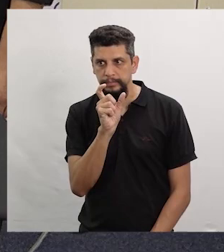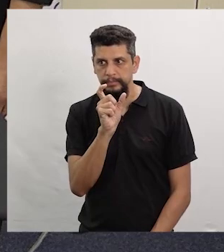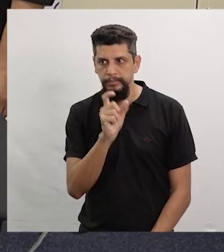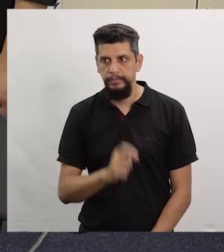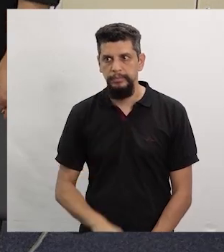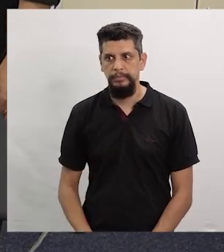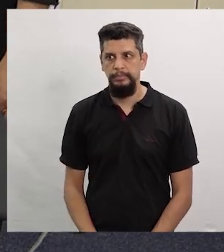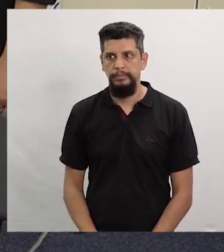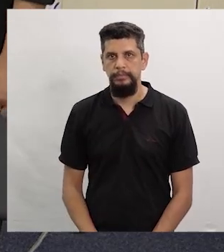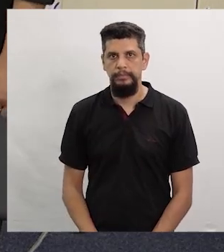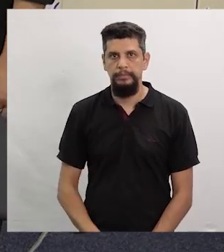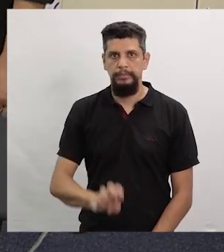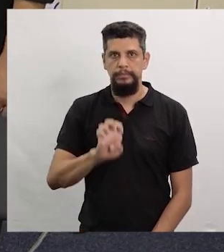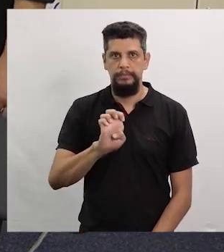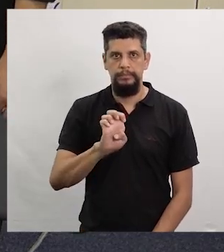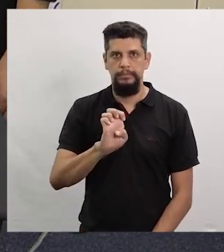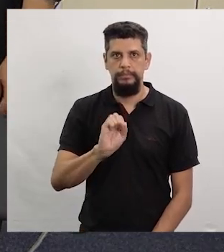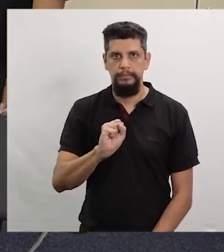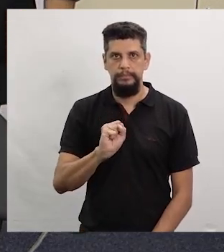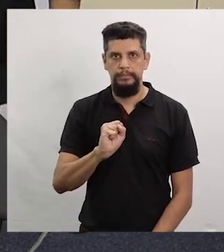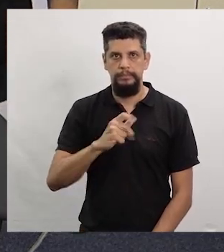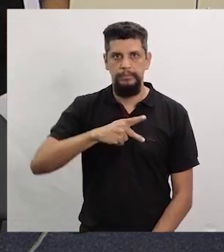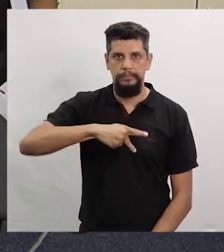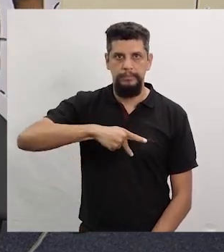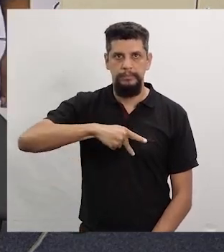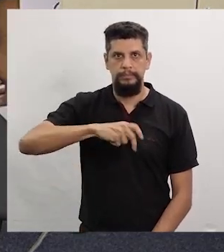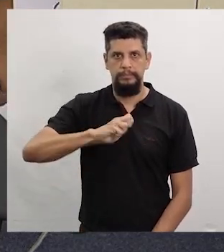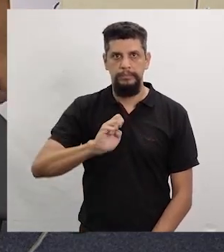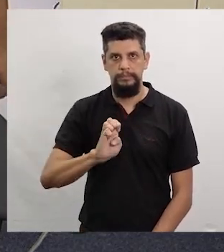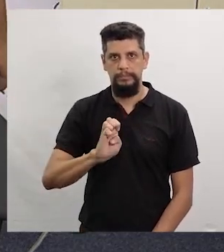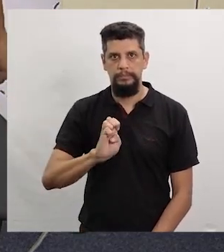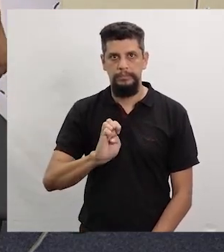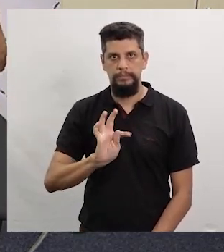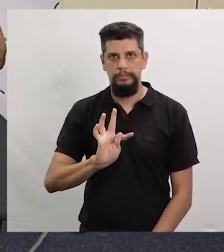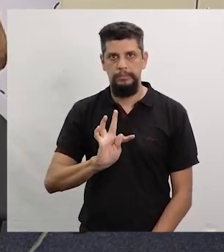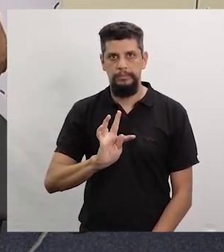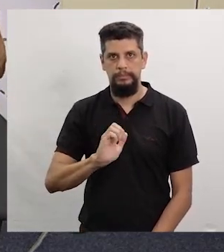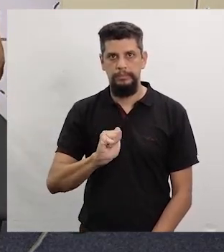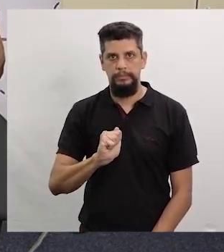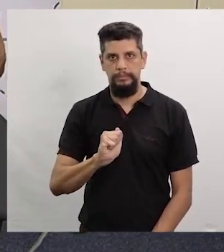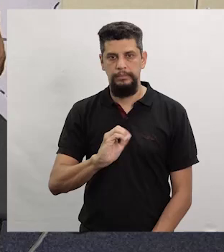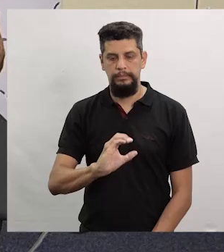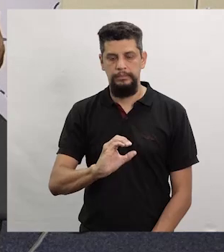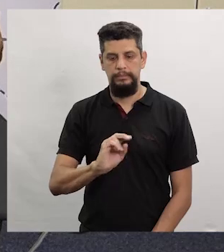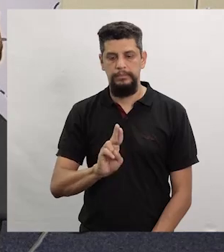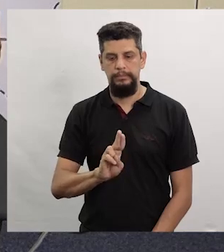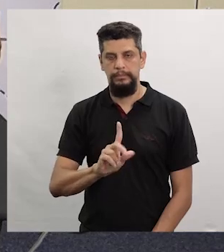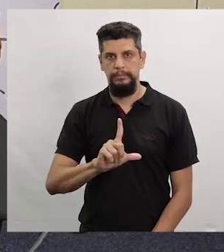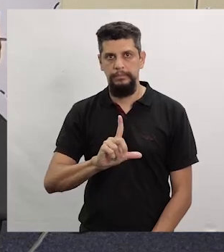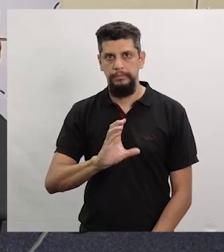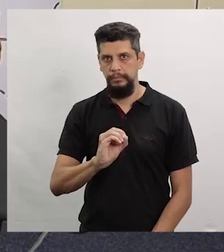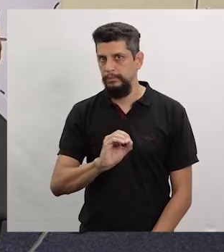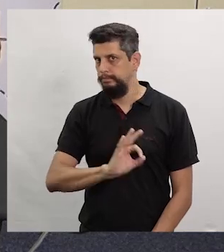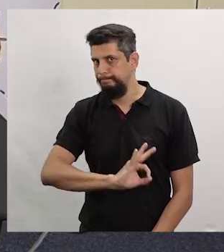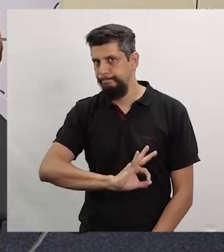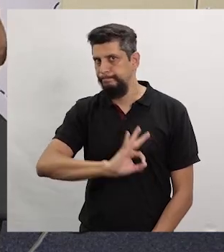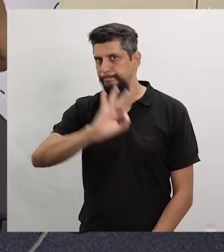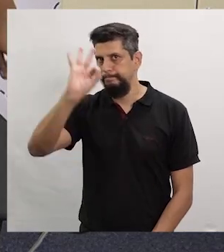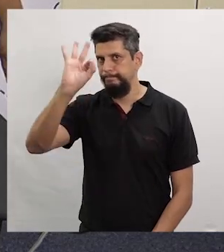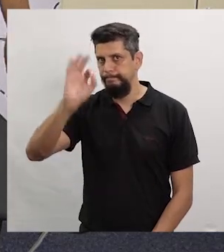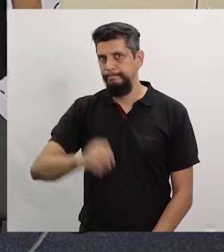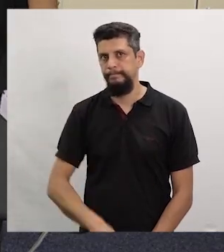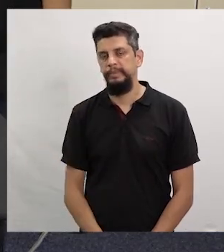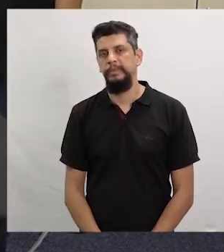o que que é espetáculo Hum que linda lá então cinco seis muito bom